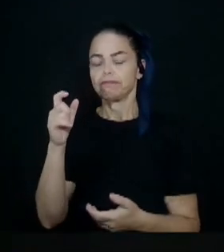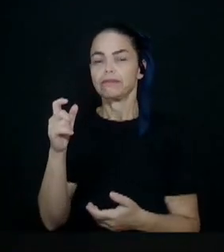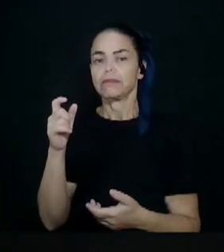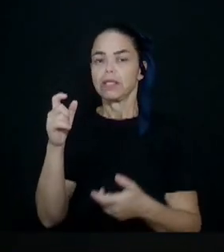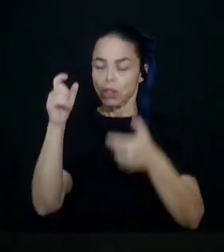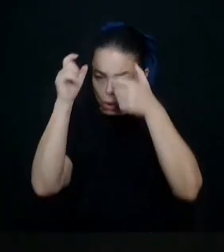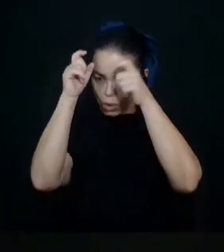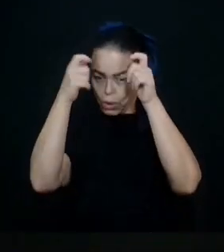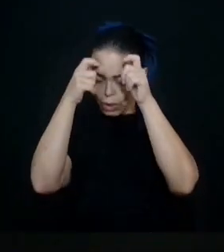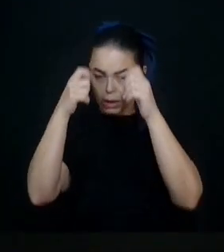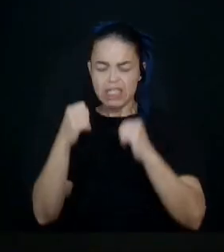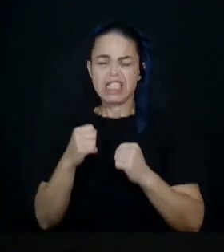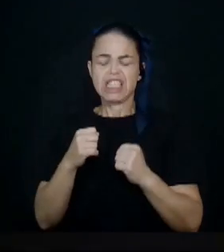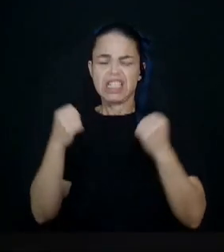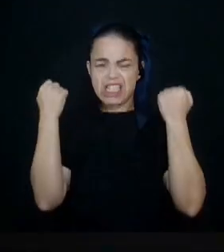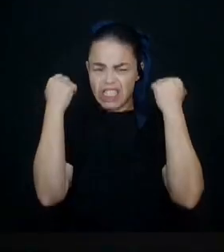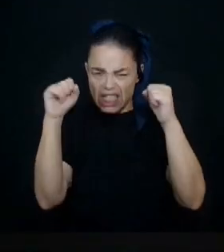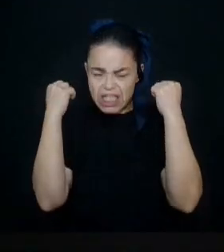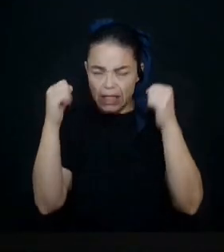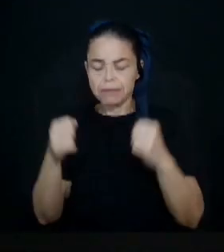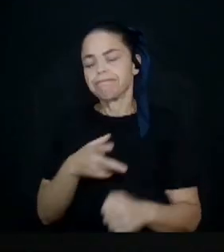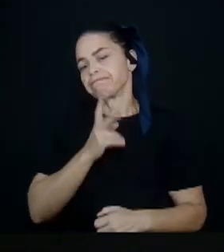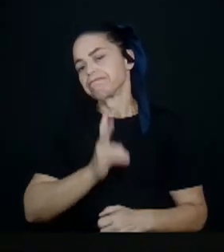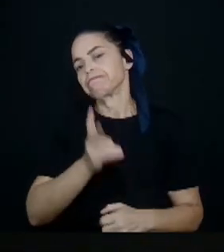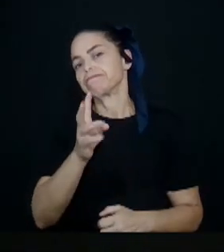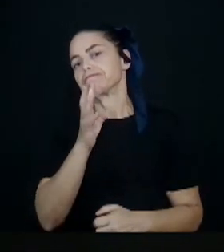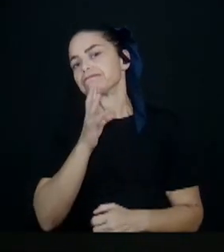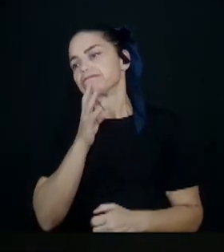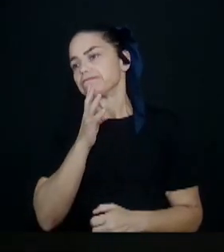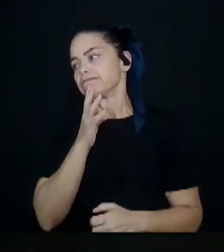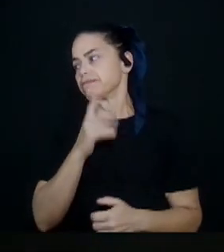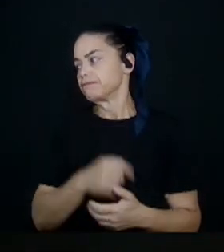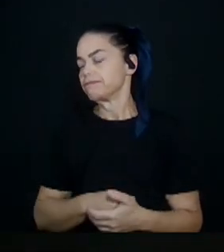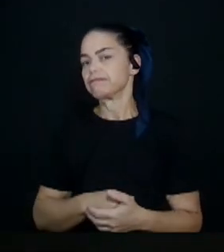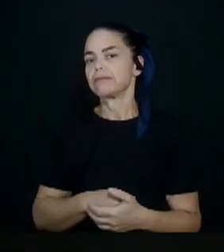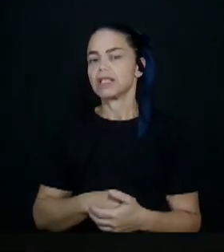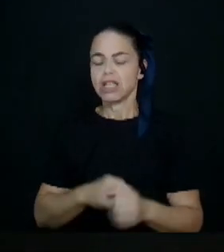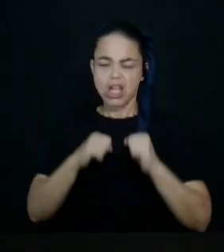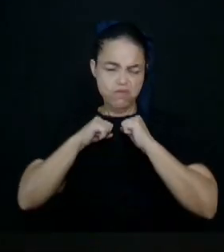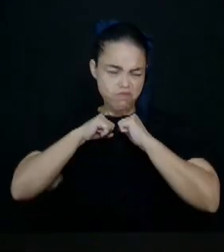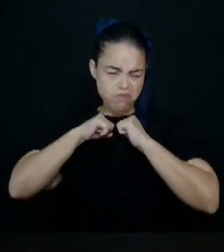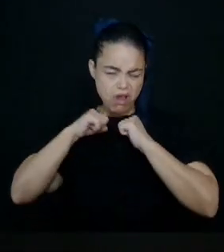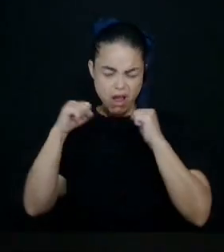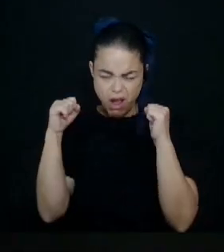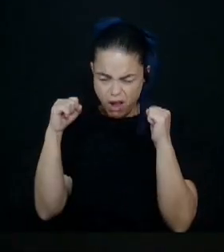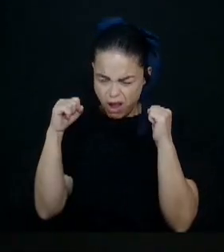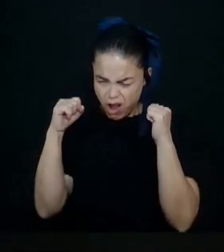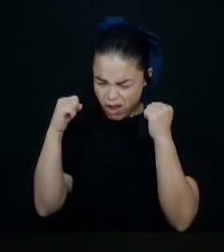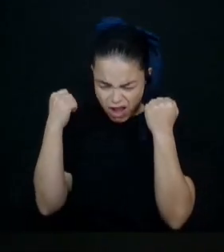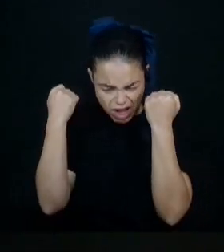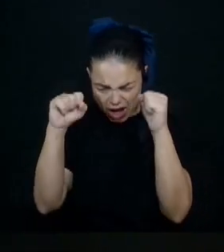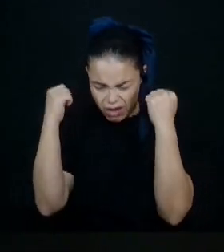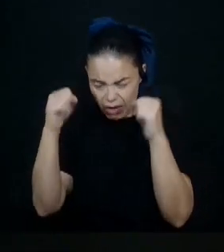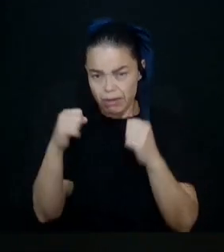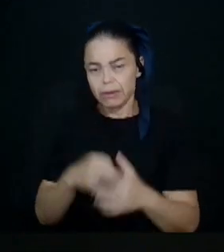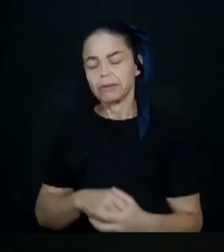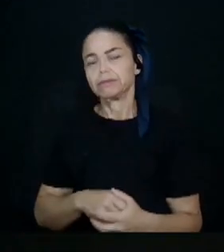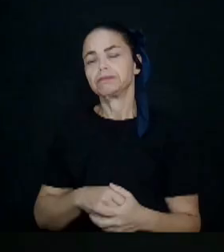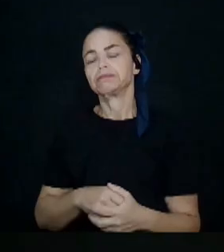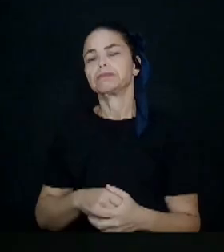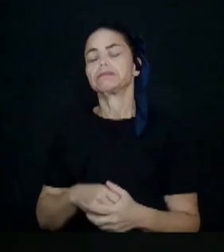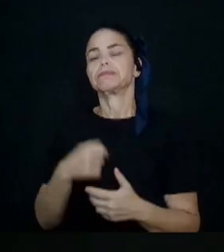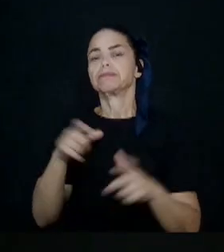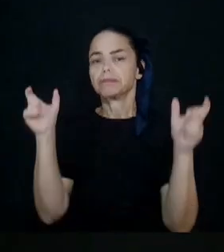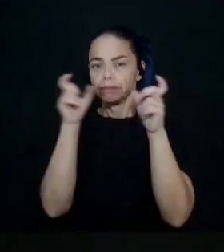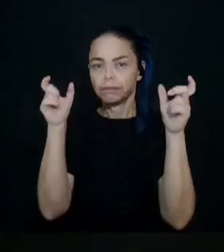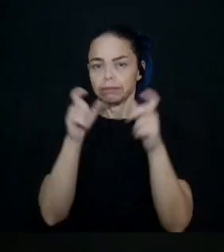né? É conhecido como a síndrome do Hulk, é isso, né? Agora, quais os sinais de alerta em que o motorista ele deve observar?